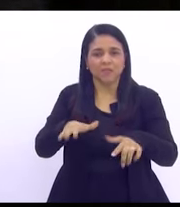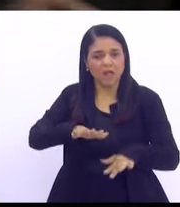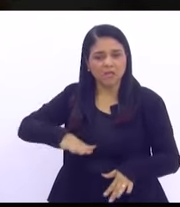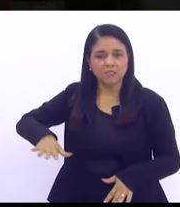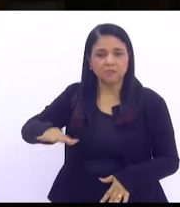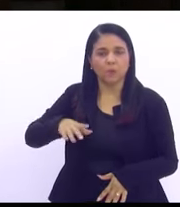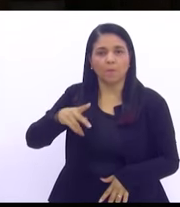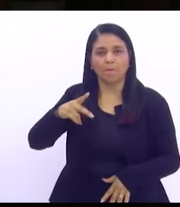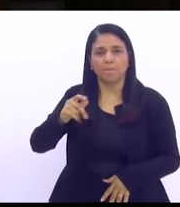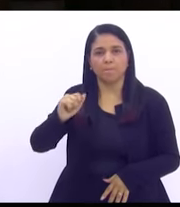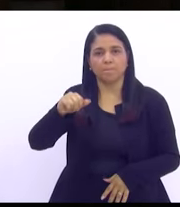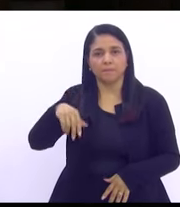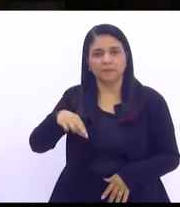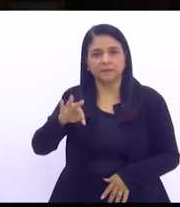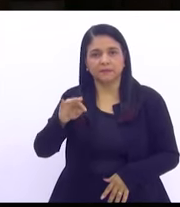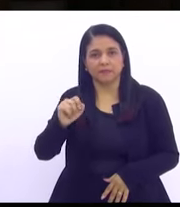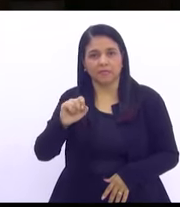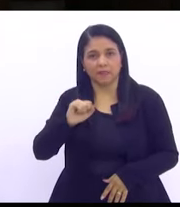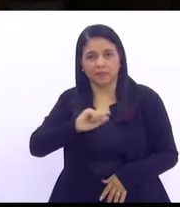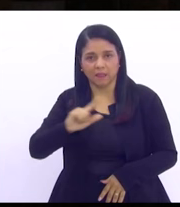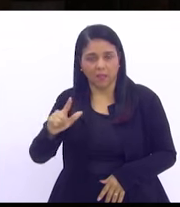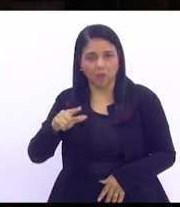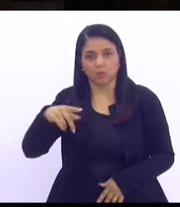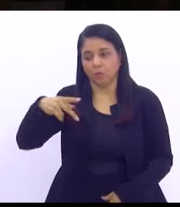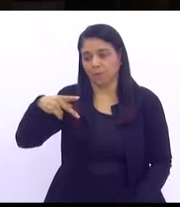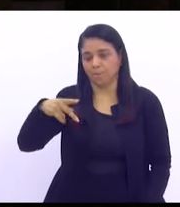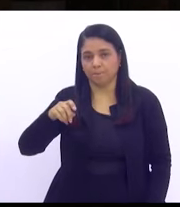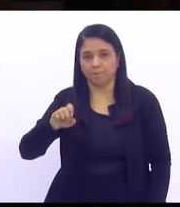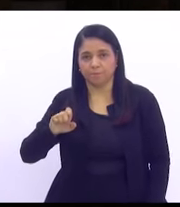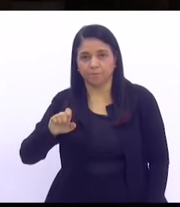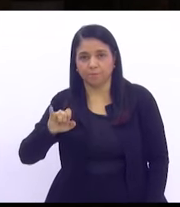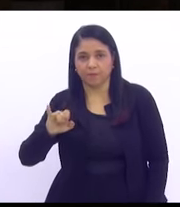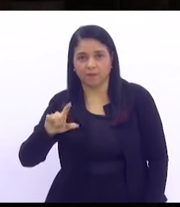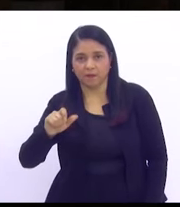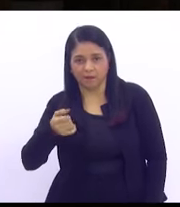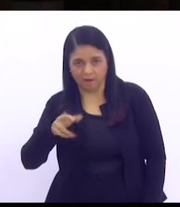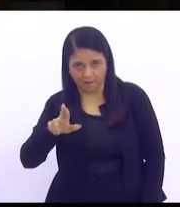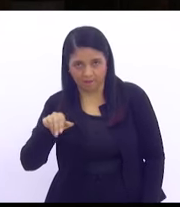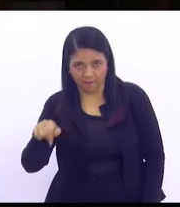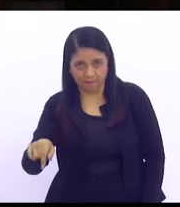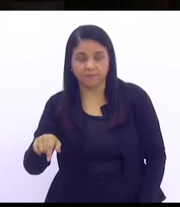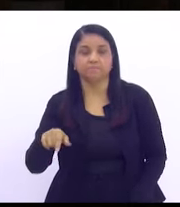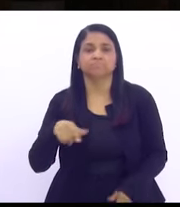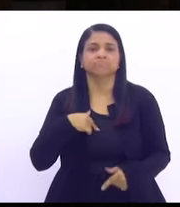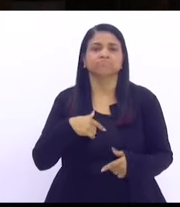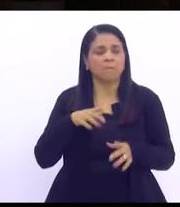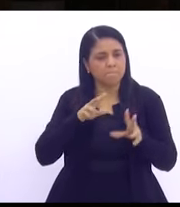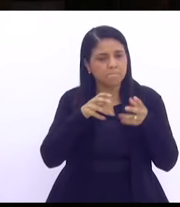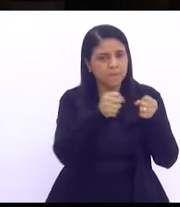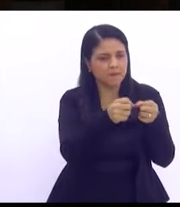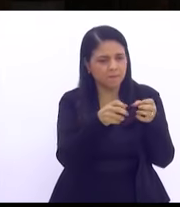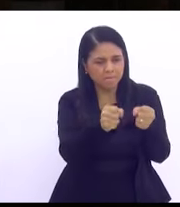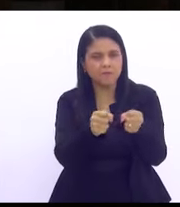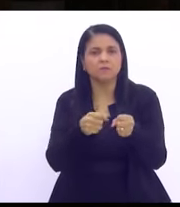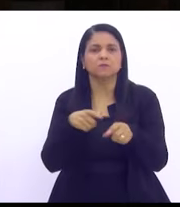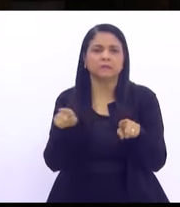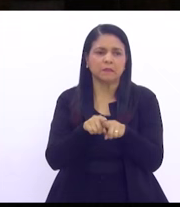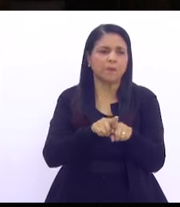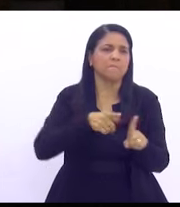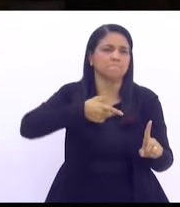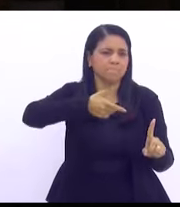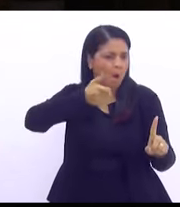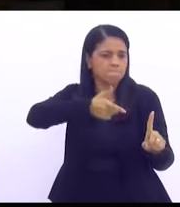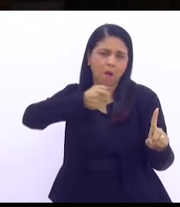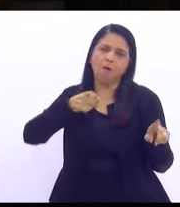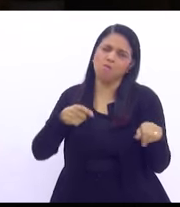Pantanal, no Pilar nós conseguimos. É assim que a polícia tem que trabalhar, é prendendo e, se necessário, matando. Essa é a